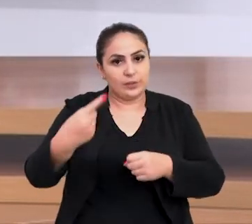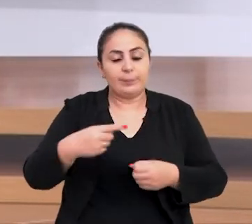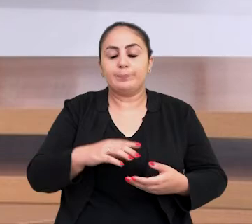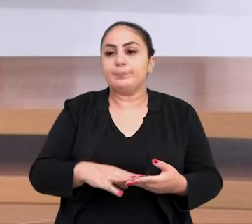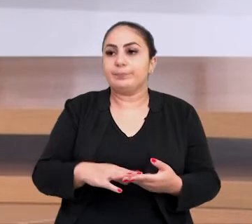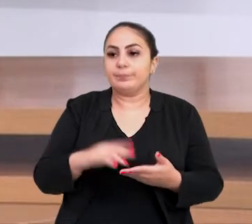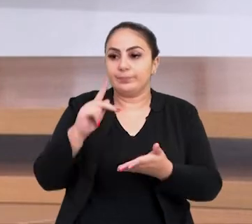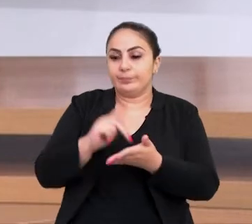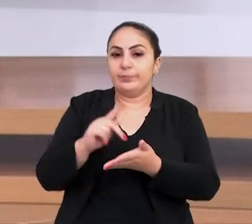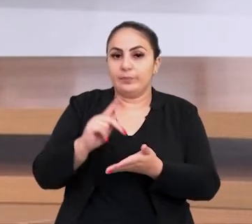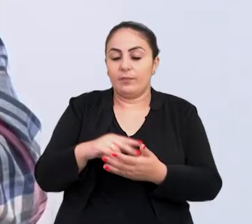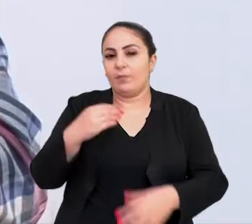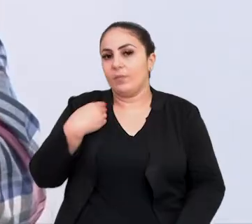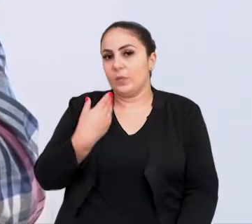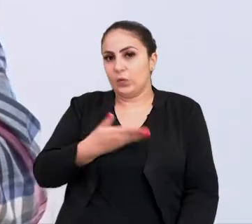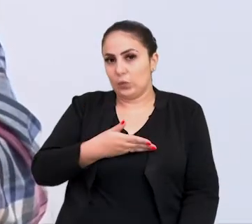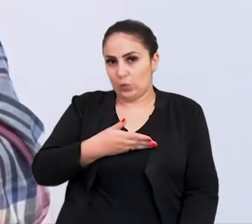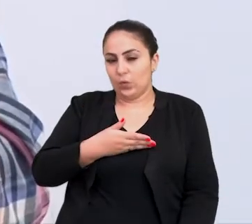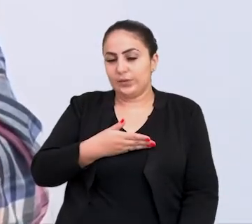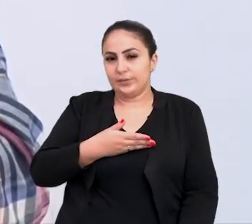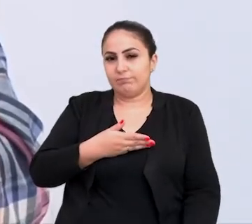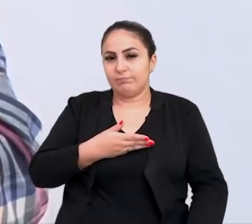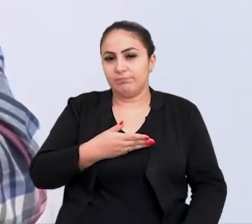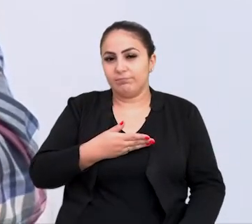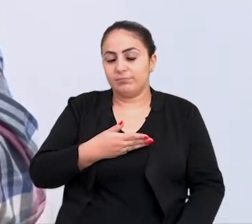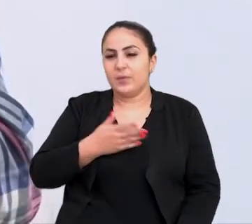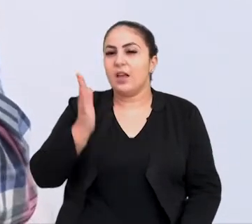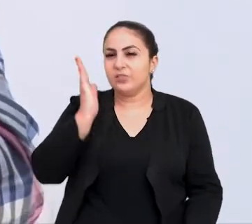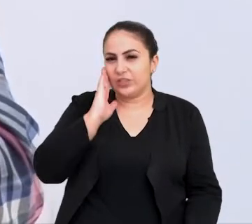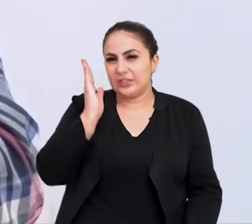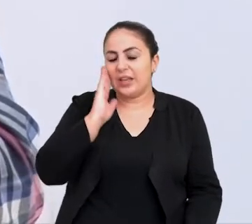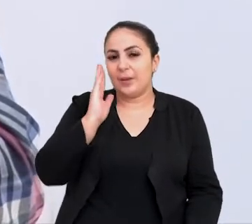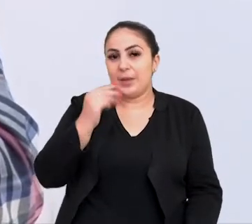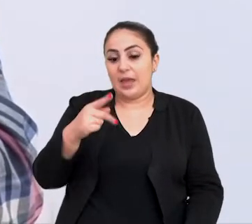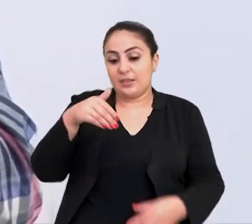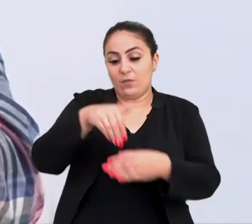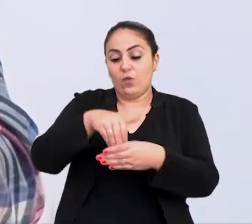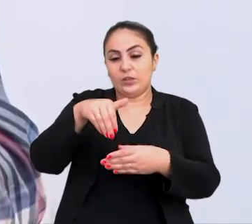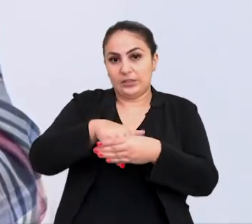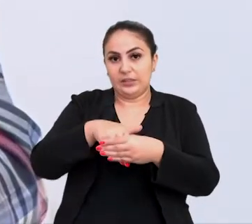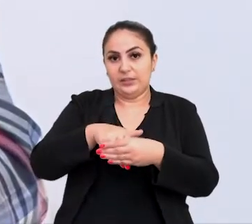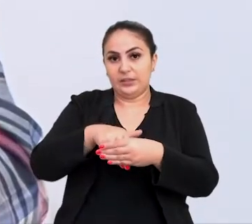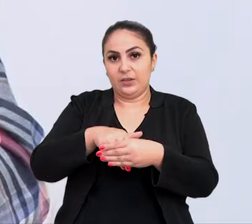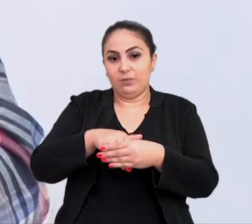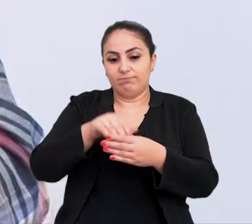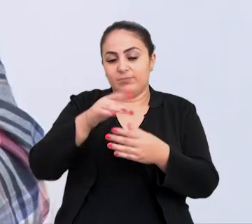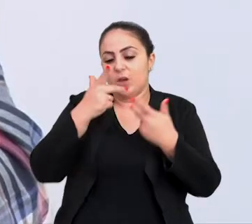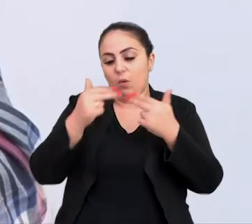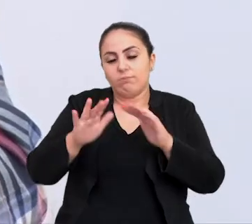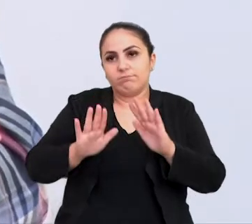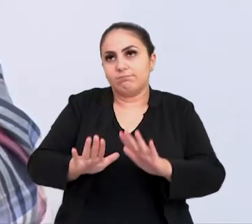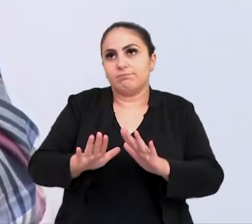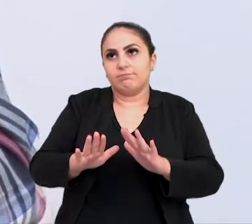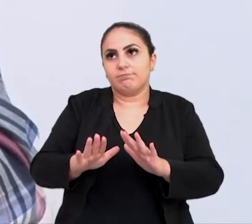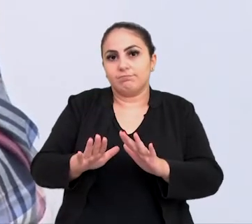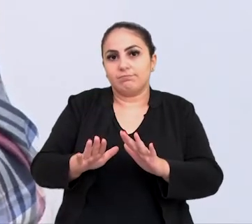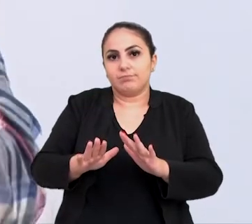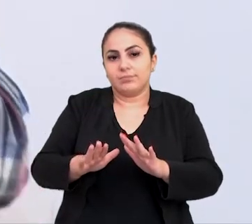ano? Na verdade, a gente ela sabe que essa votação ela